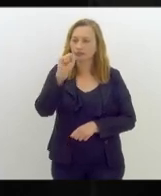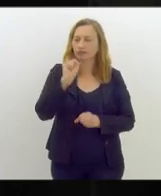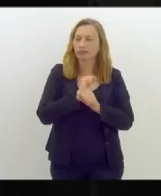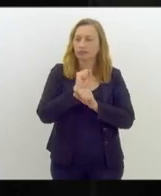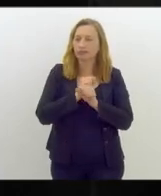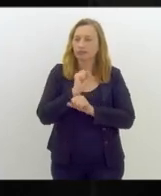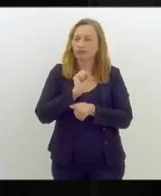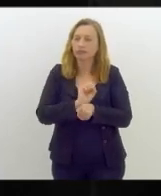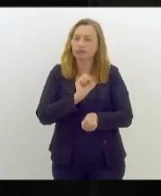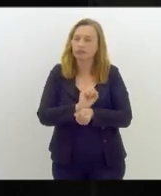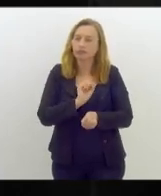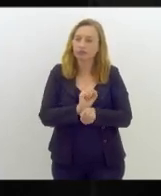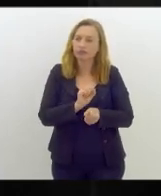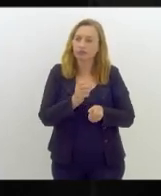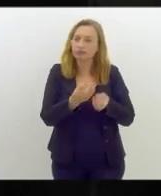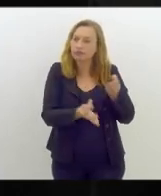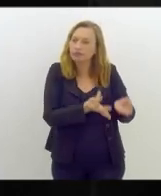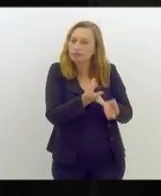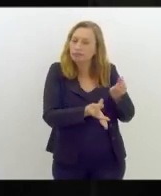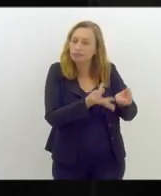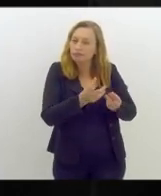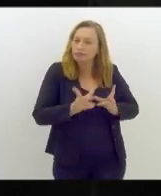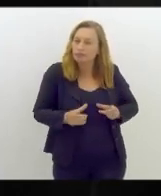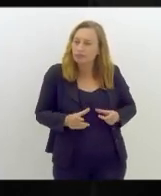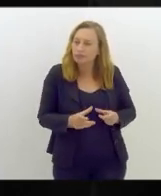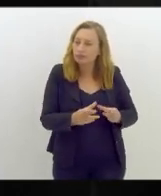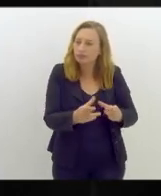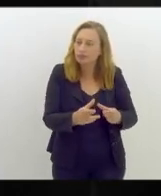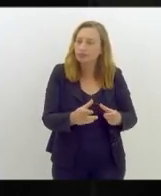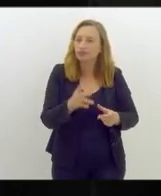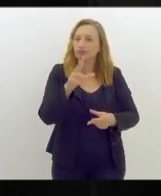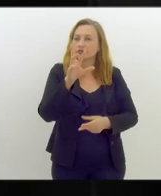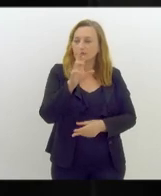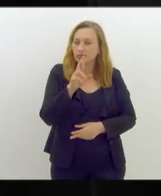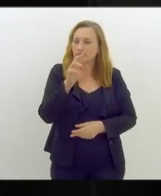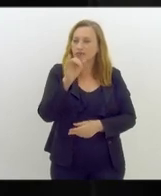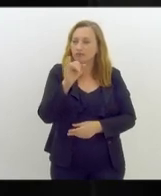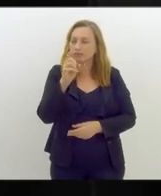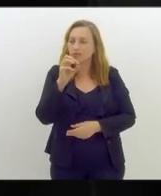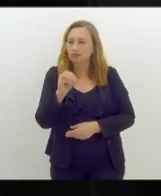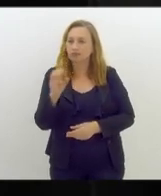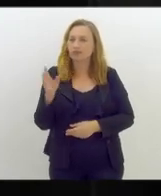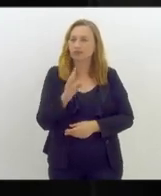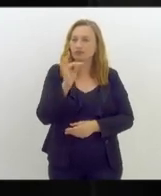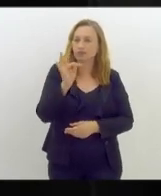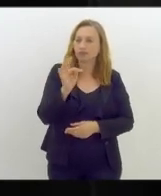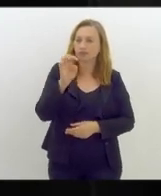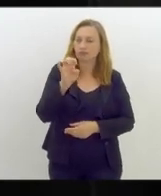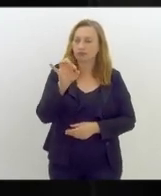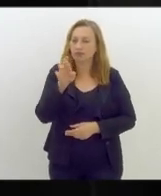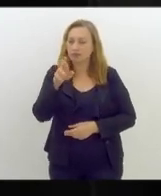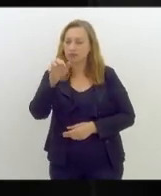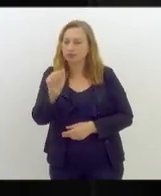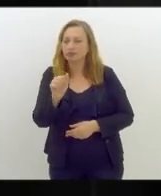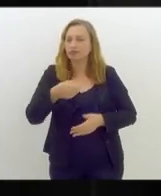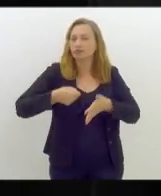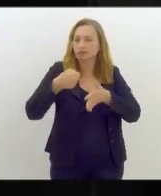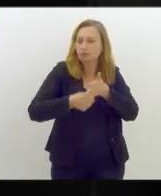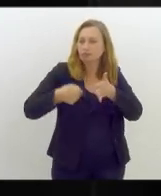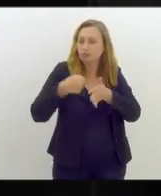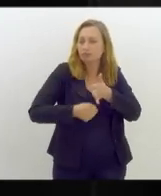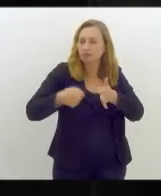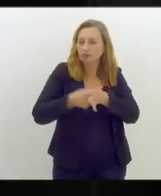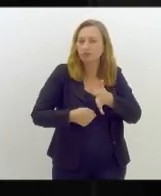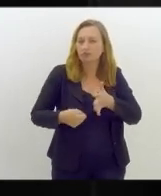que pudesse fazer o tratamento do câncer através da radioterapia. Enfim, uma luta incessante. E eu